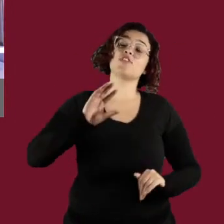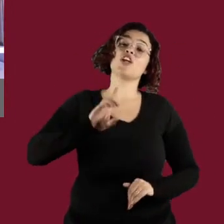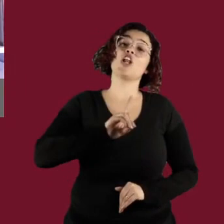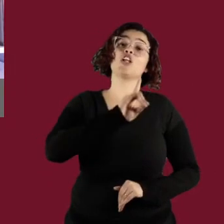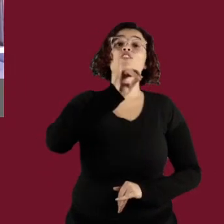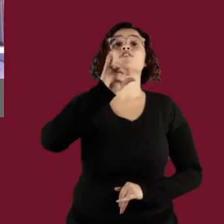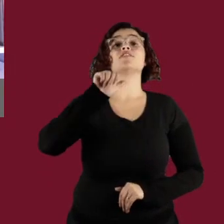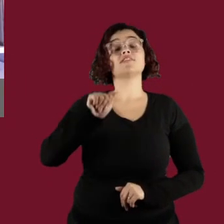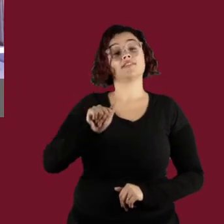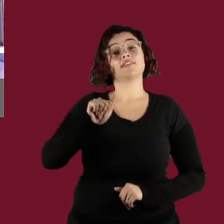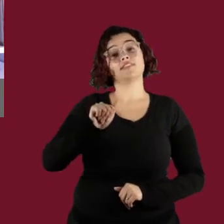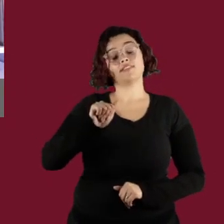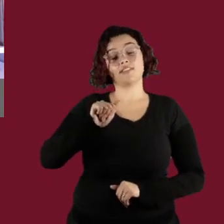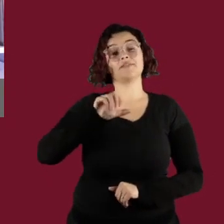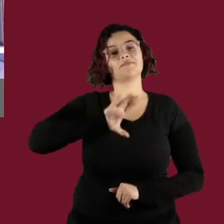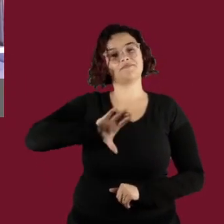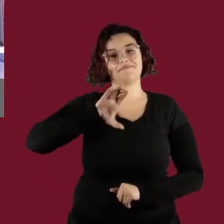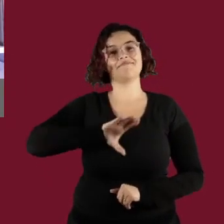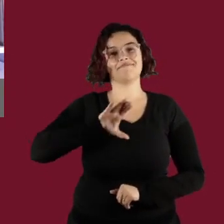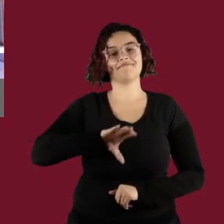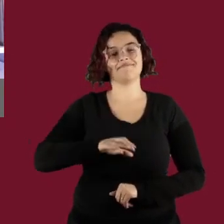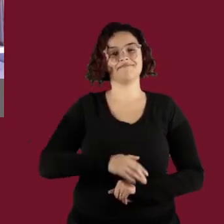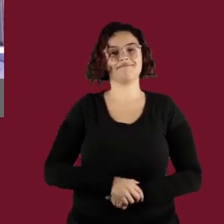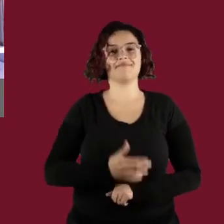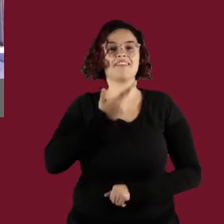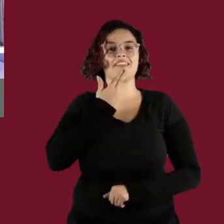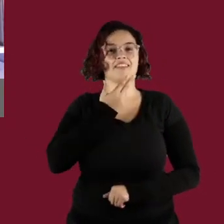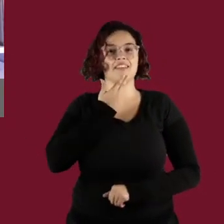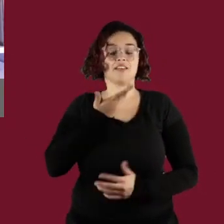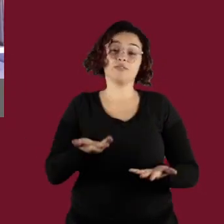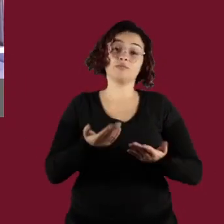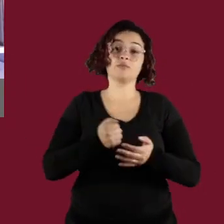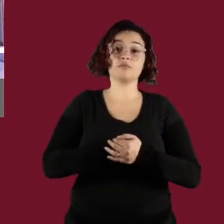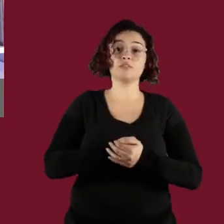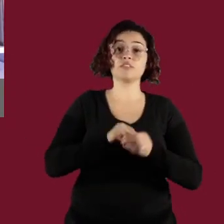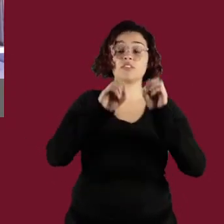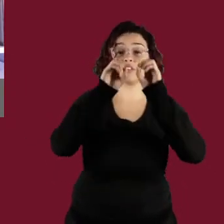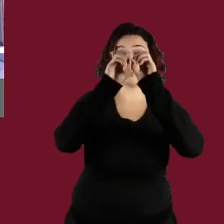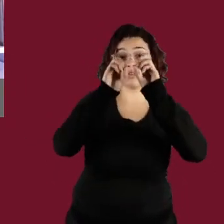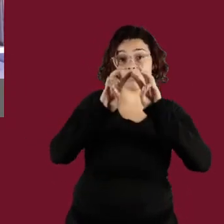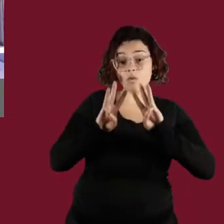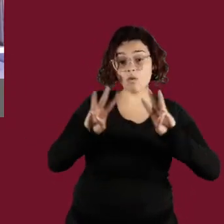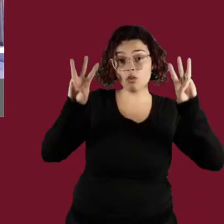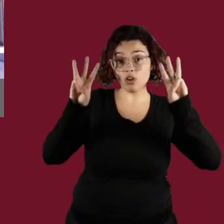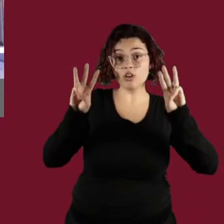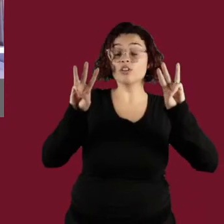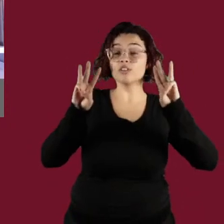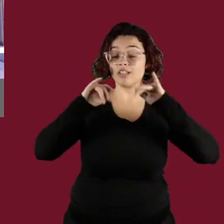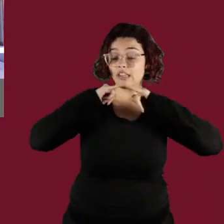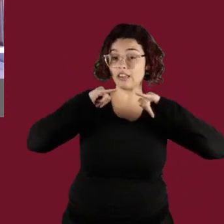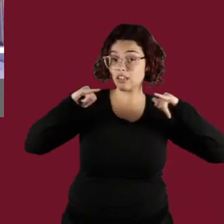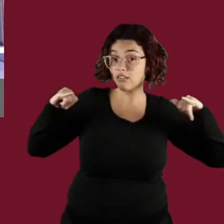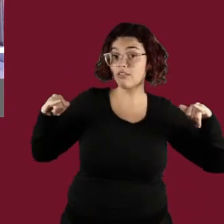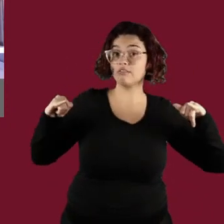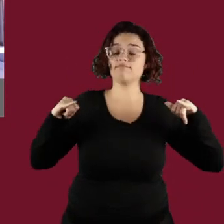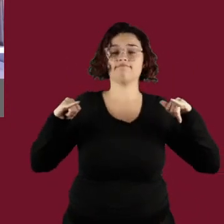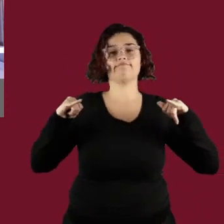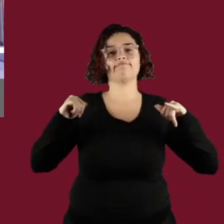Portuguesa! A ONU News é este universo